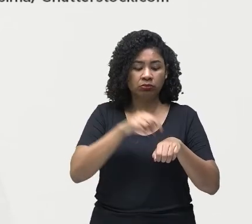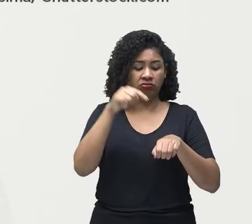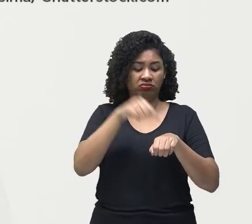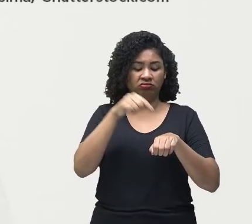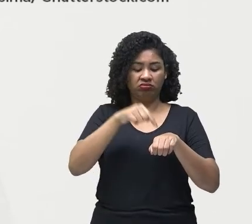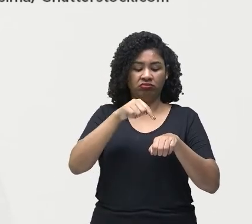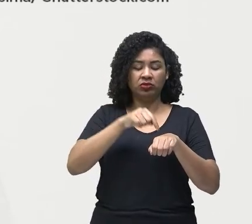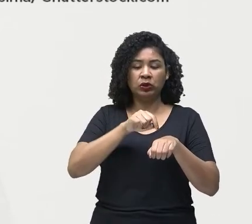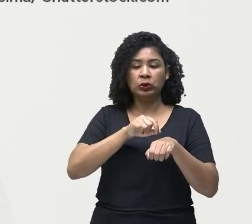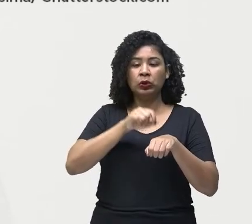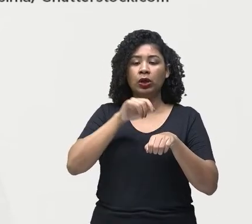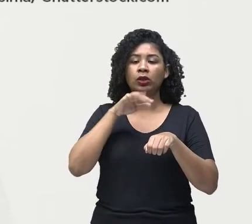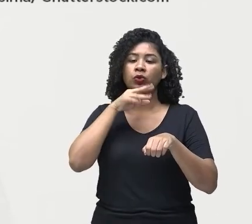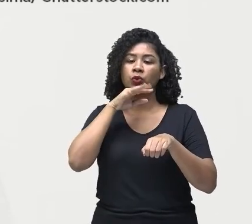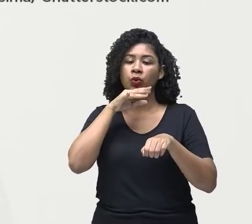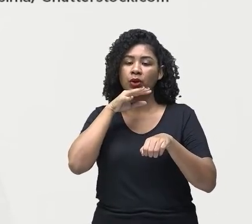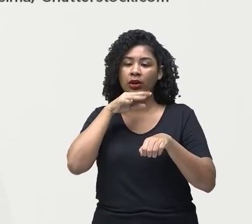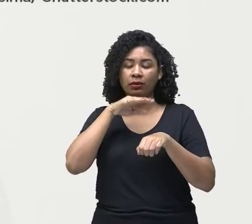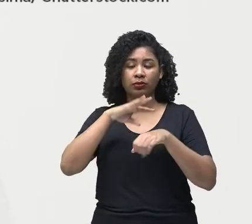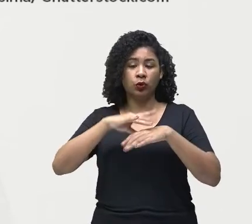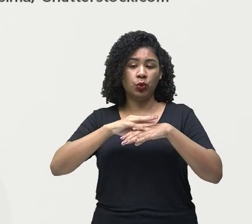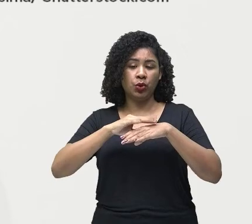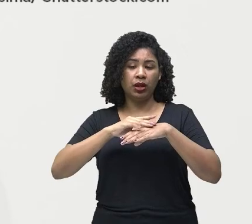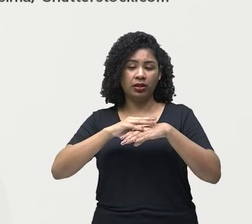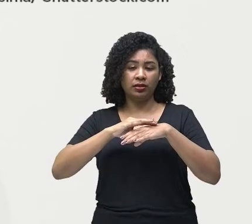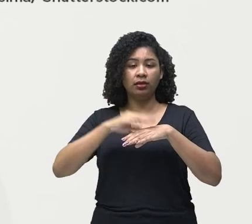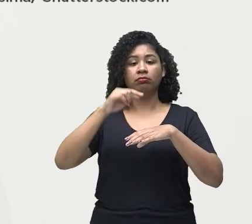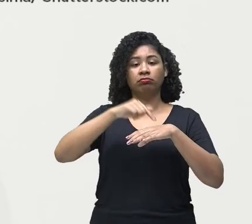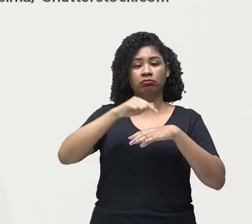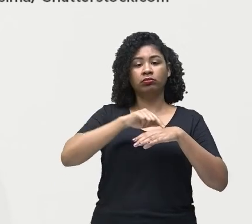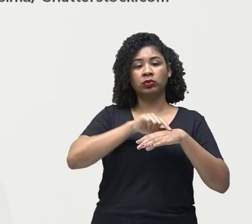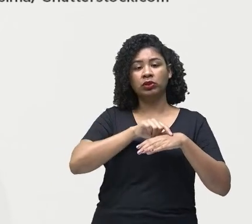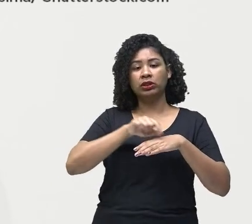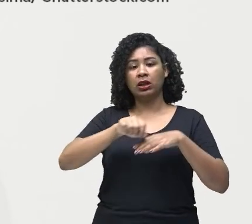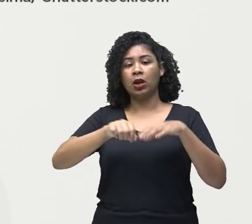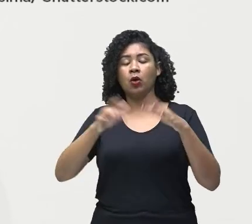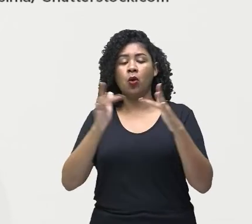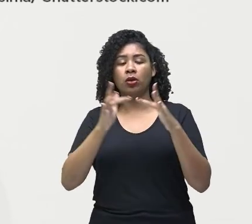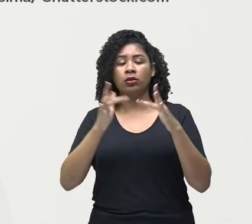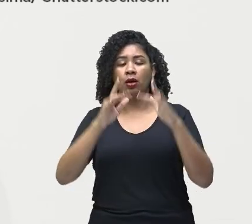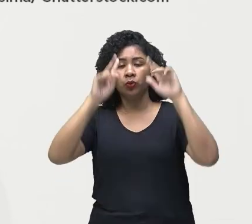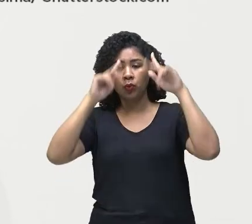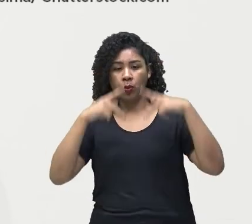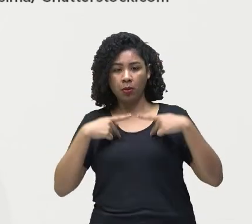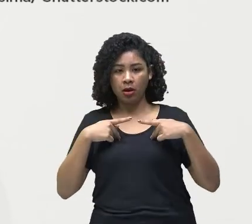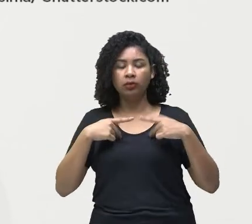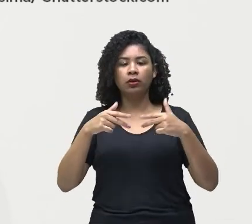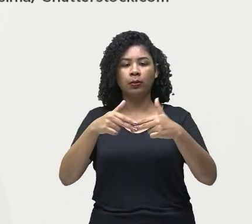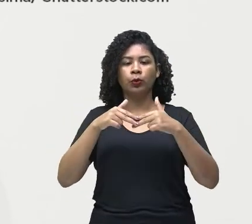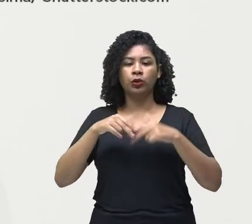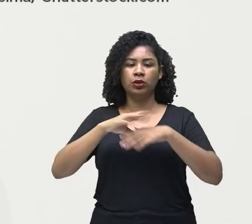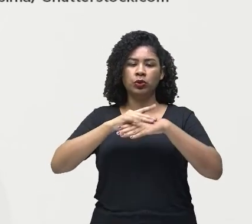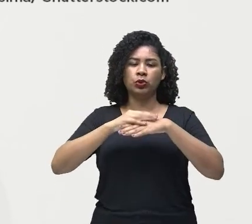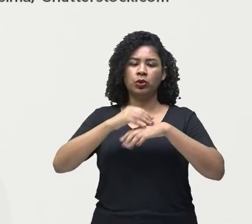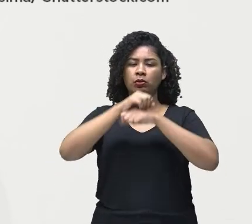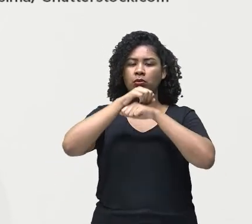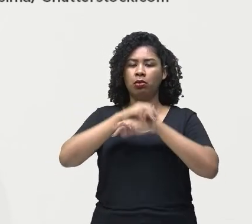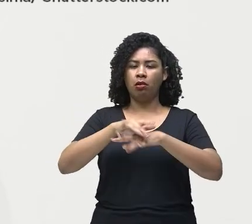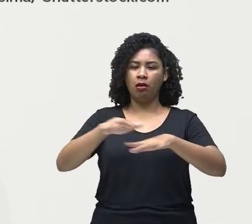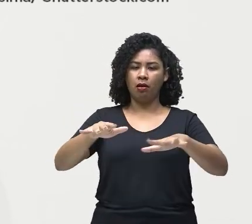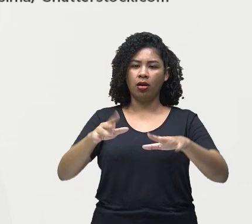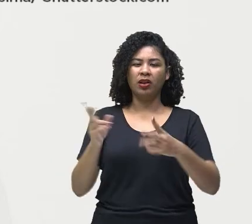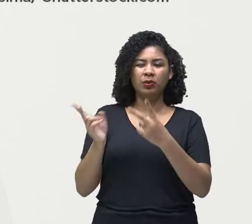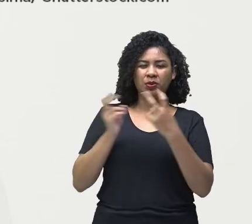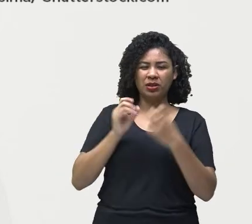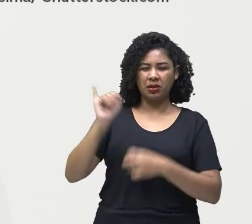doença, com uma estimativa de mais de 50 milhões de mortos. Eu quero que vocês observem essa imagem, que